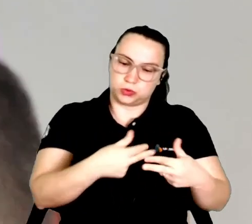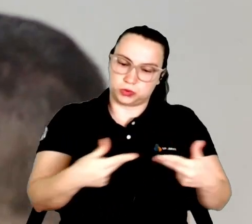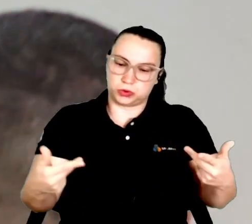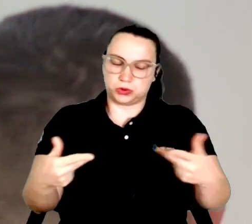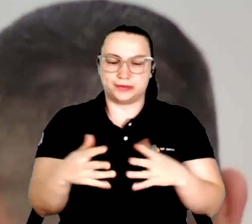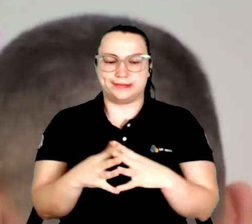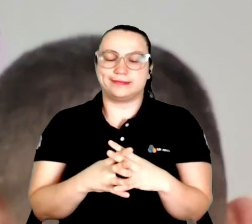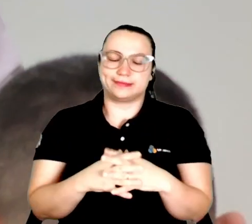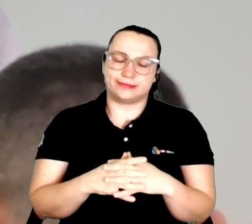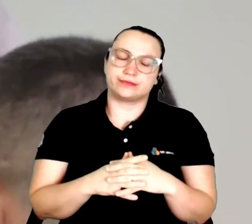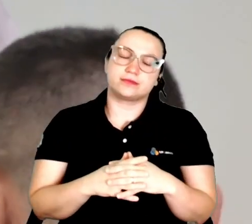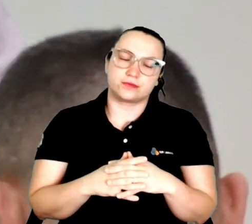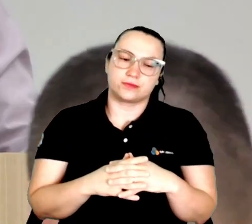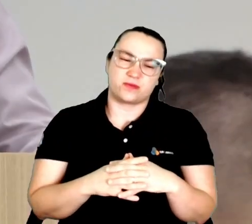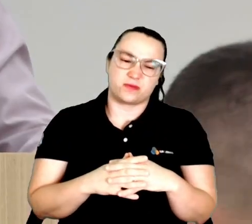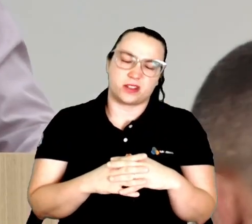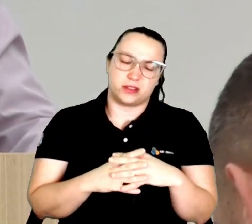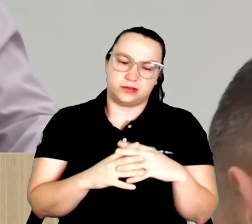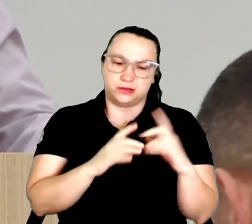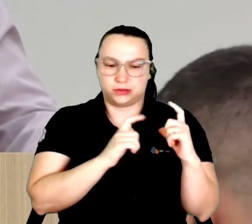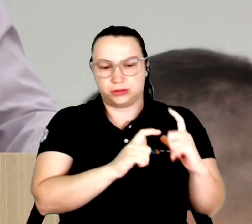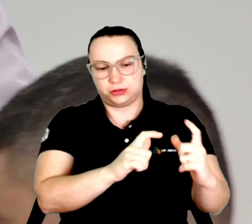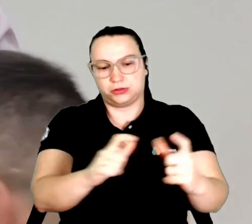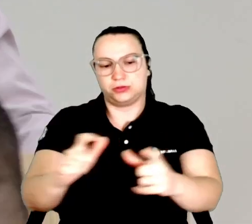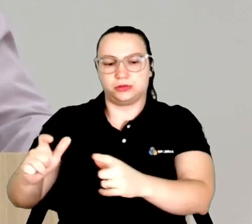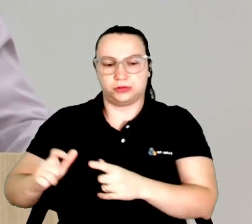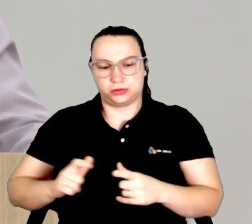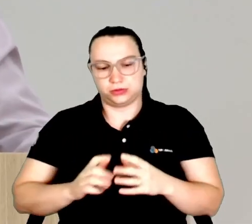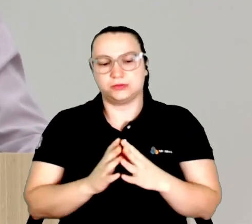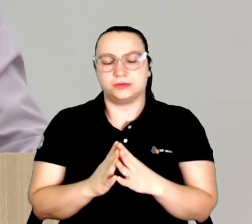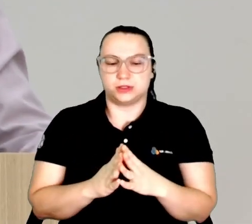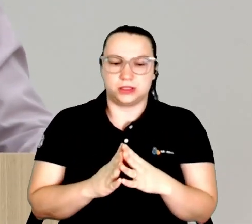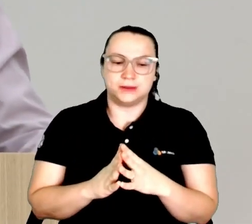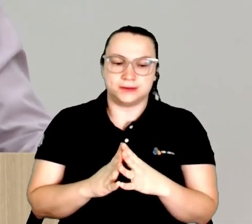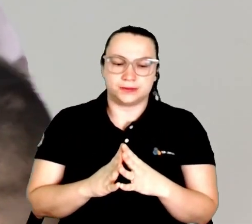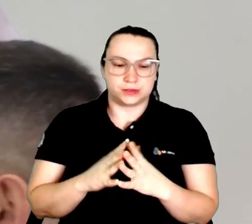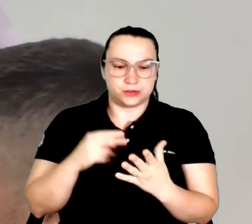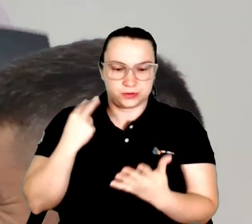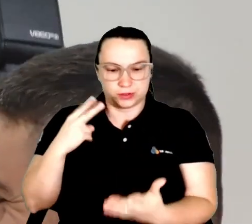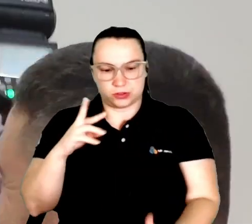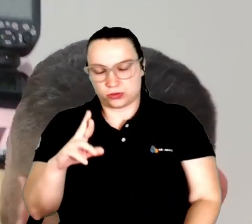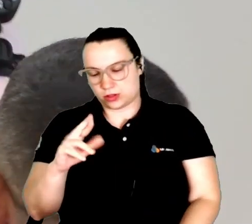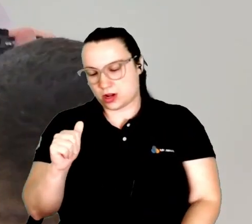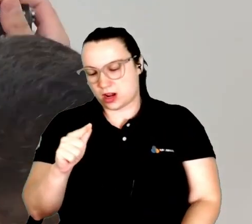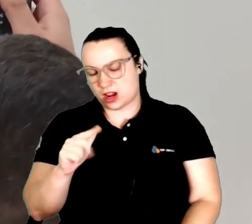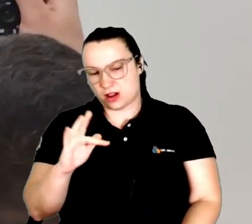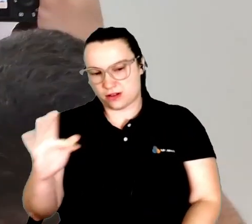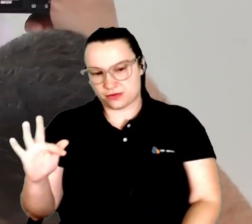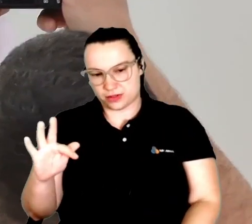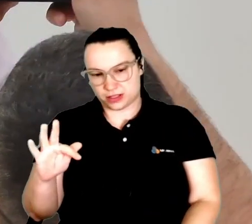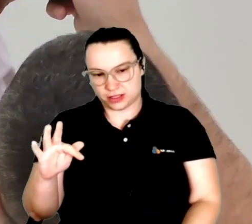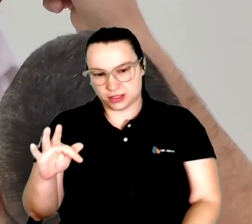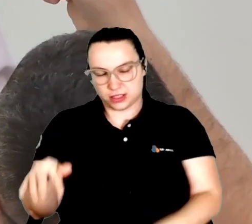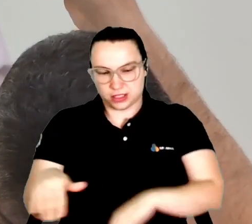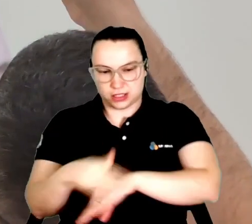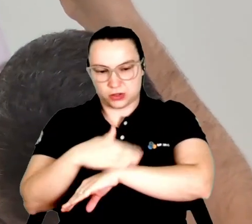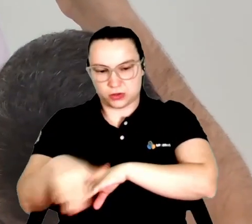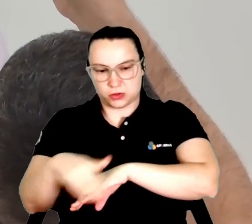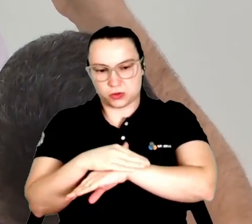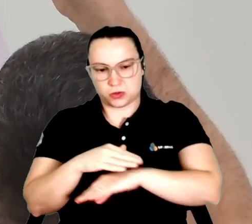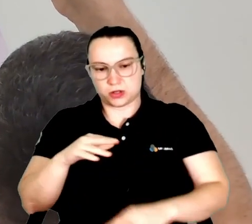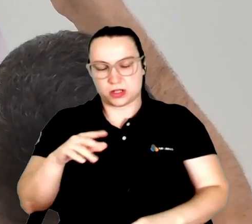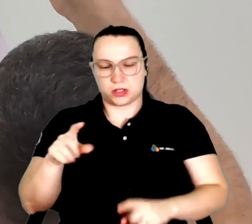cidade, enfim, os bairros. E isso, o vereador Ralf, o que trouxe aqui do pavimento lá da Vila Rural, é